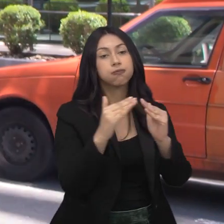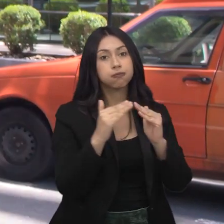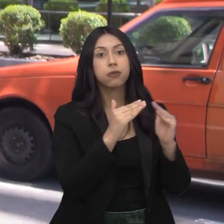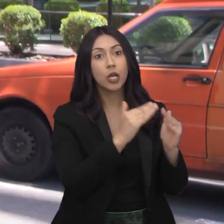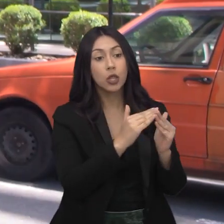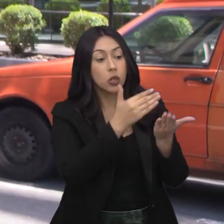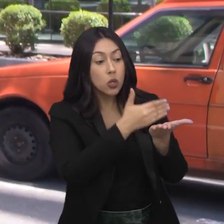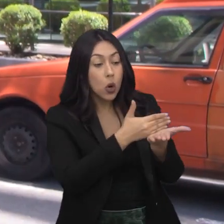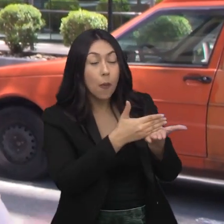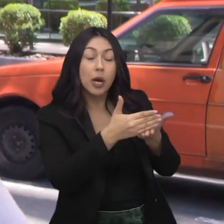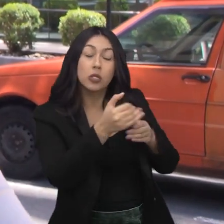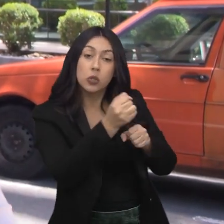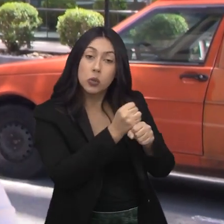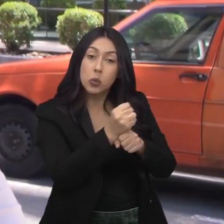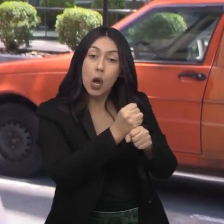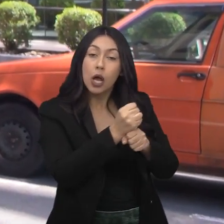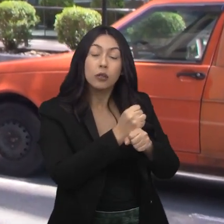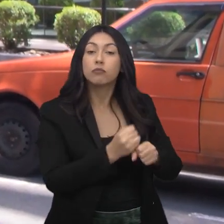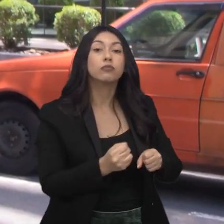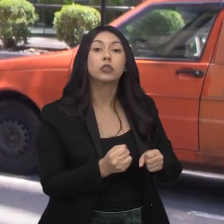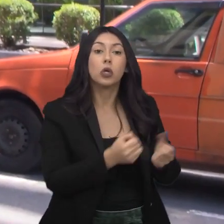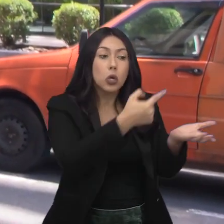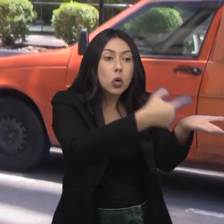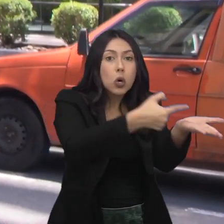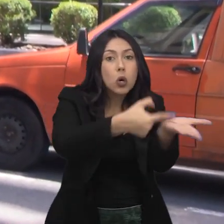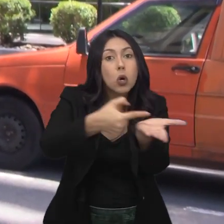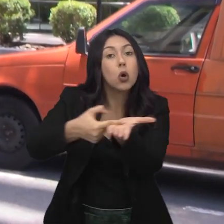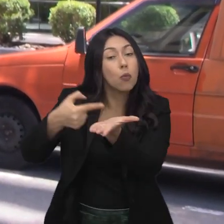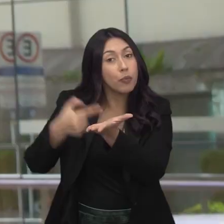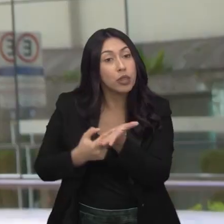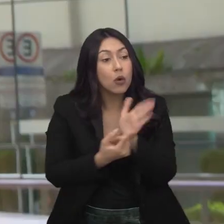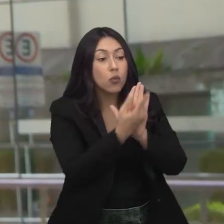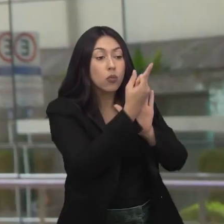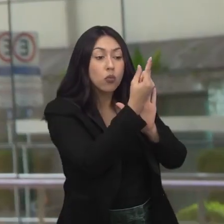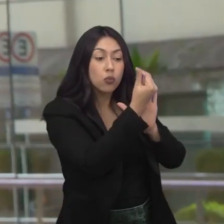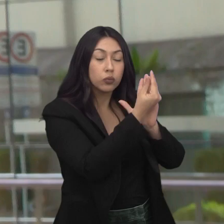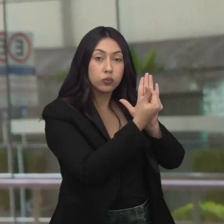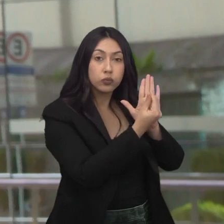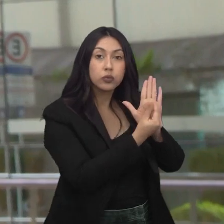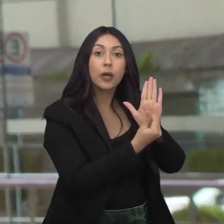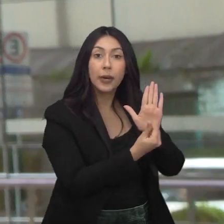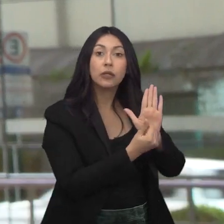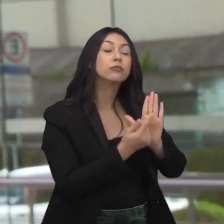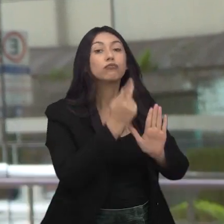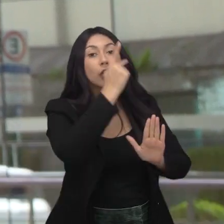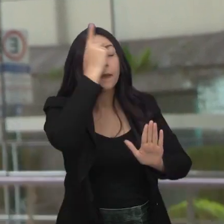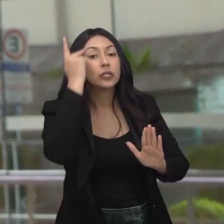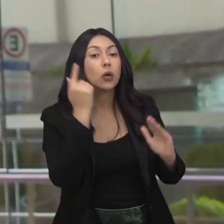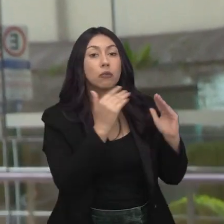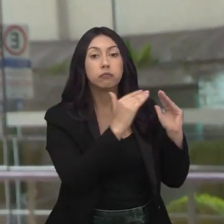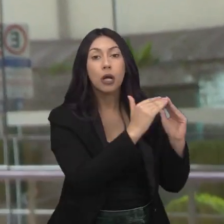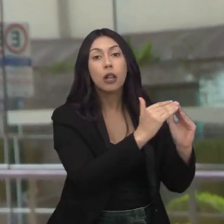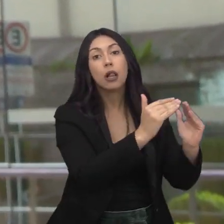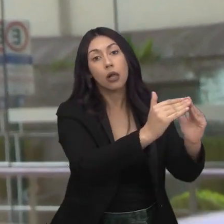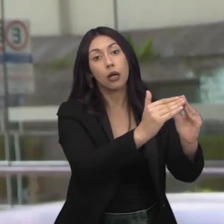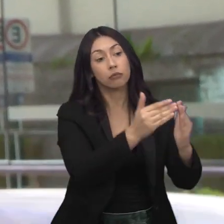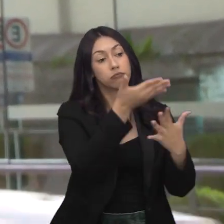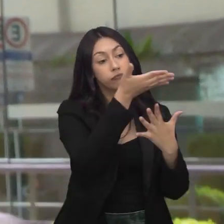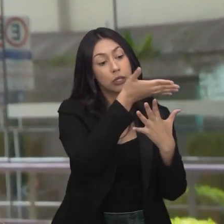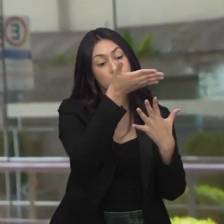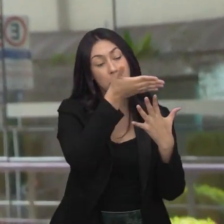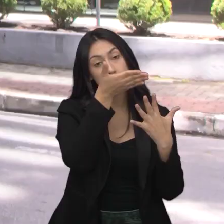é no início de cada ano que ela define com os condôminos o orçamento anual, que vai ser rateado entre